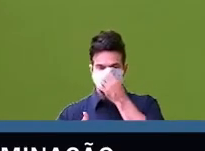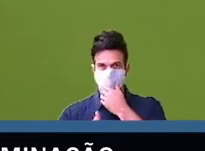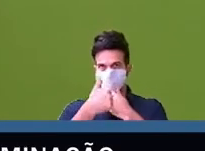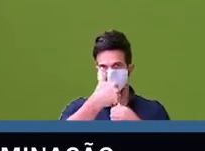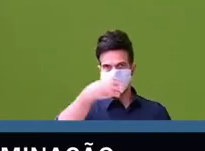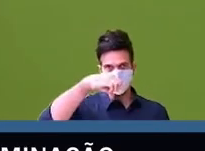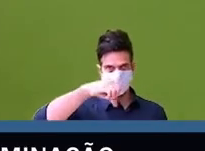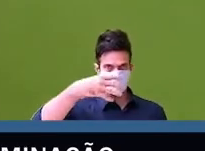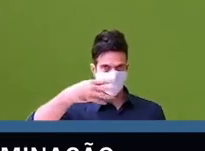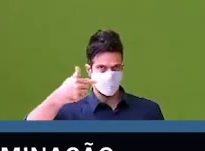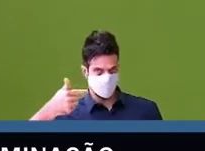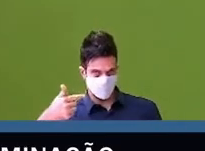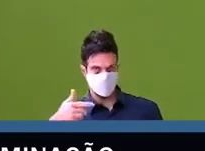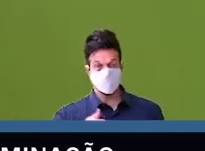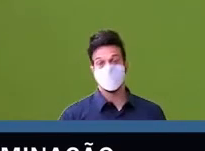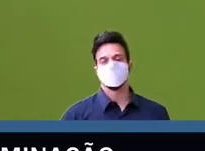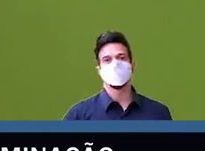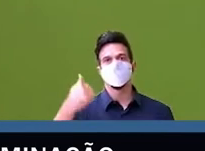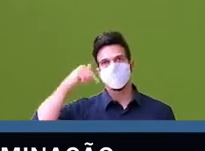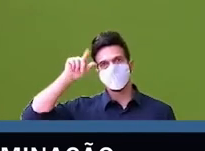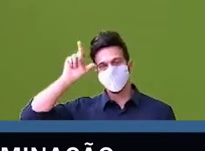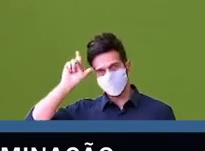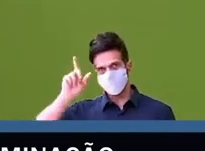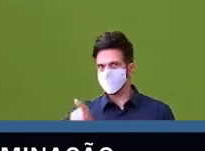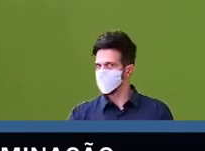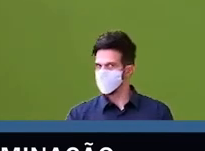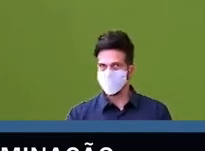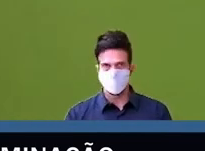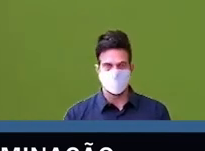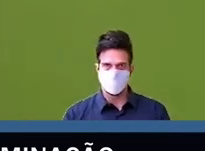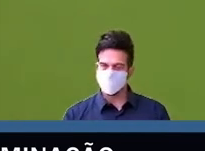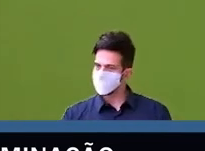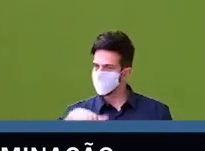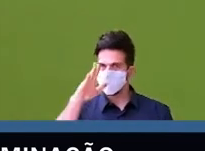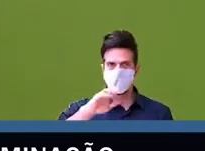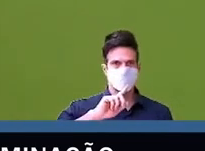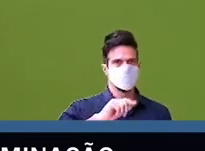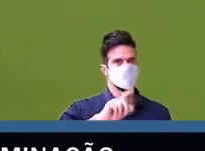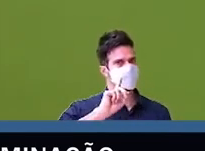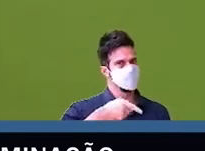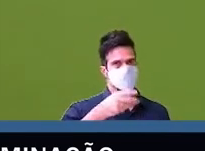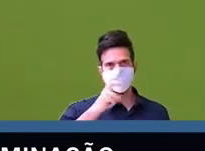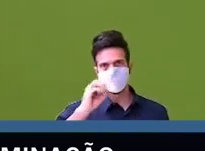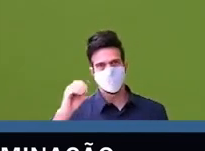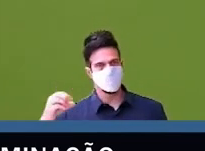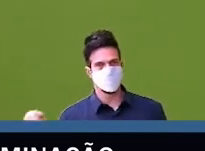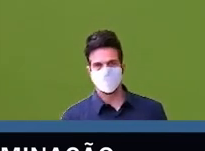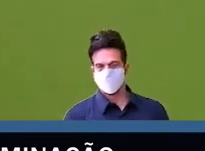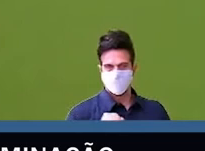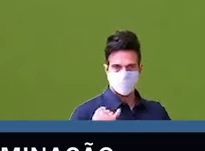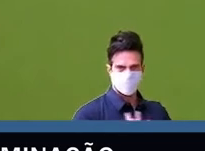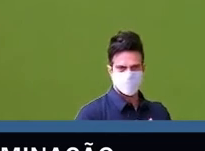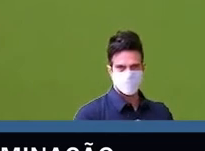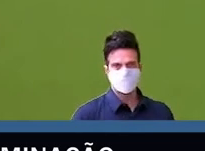1.942 casos. Se vocês recordam, ontem também nós ultrapassamos mais de 1.500 casos novos. A